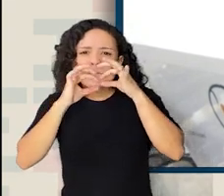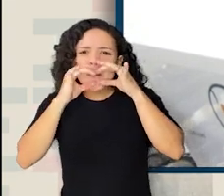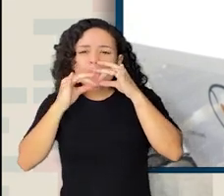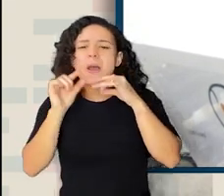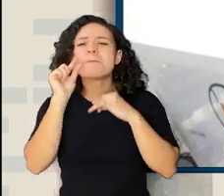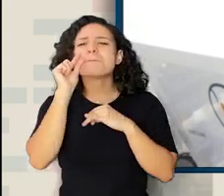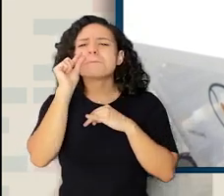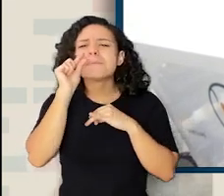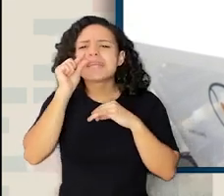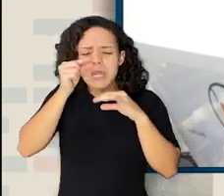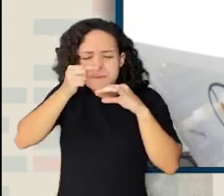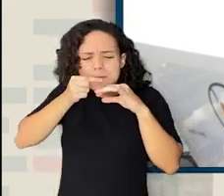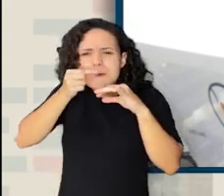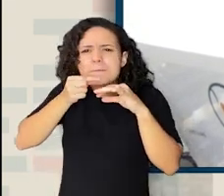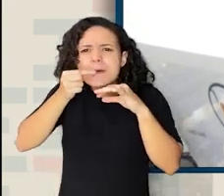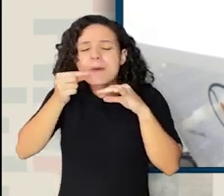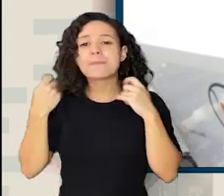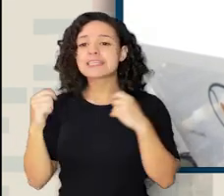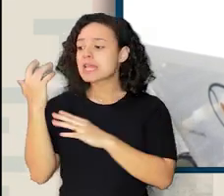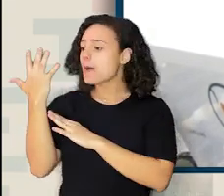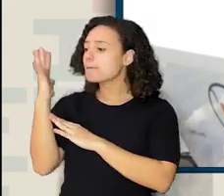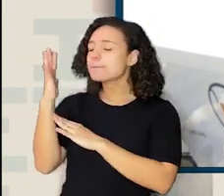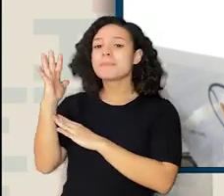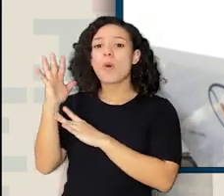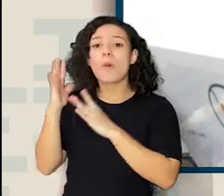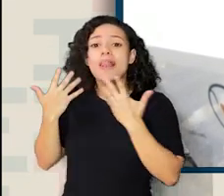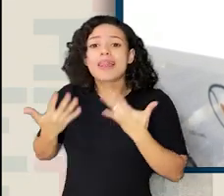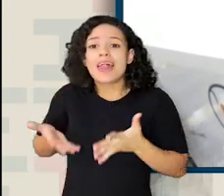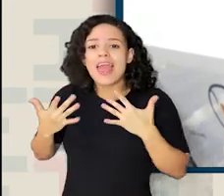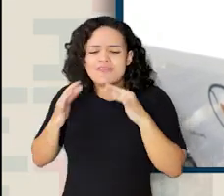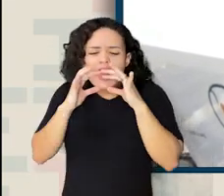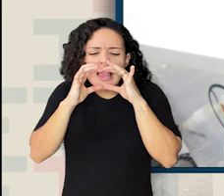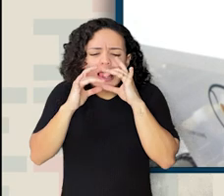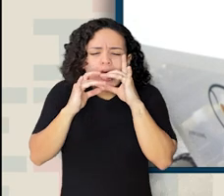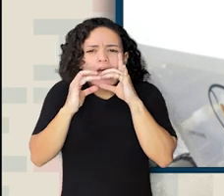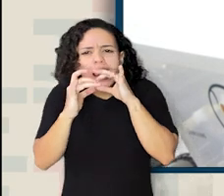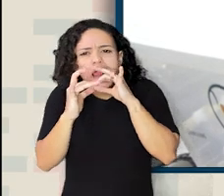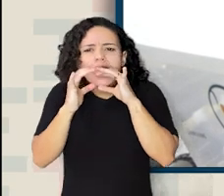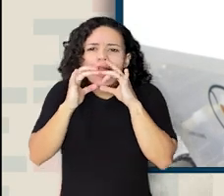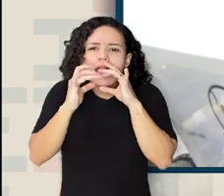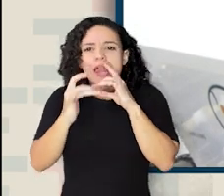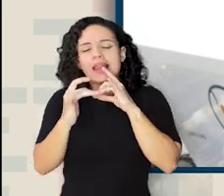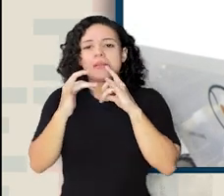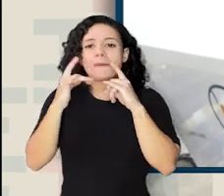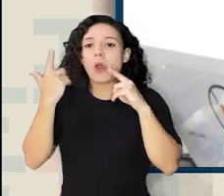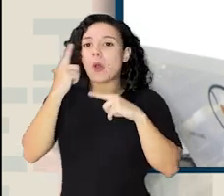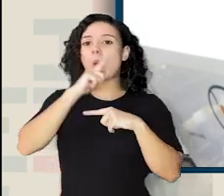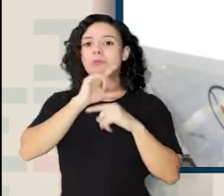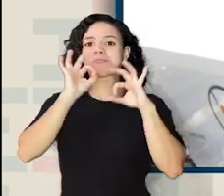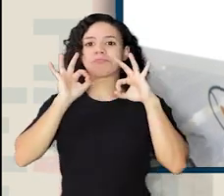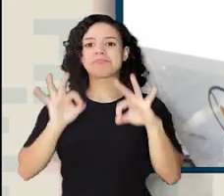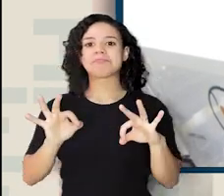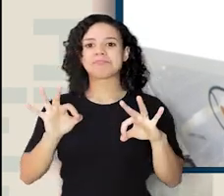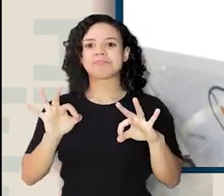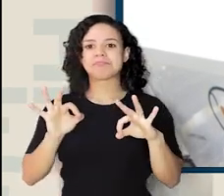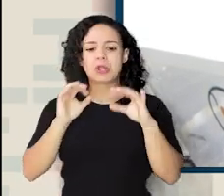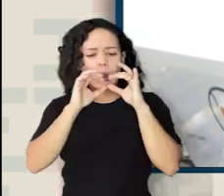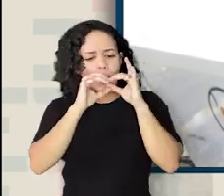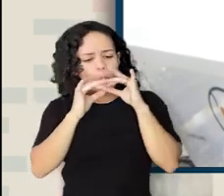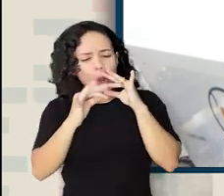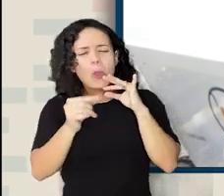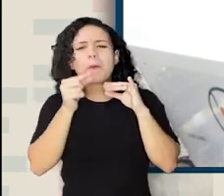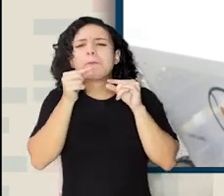bem pequenininhos, né? Tem que ter uma mãozinha bem delicada para tocar e